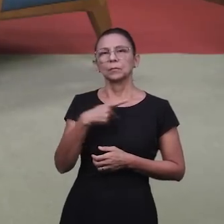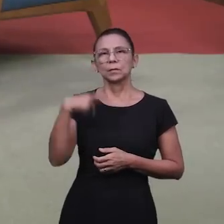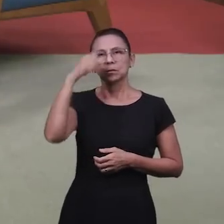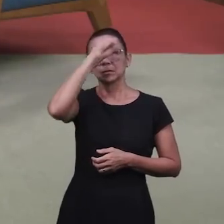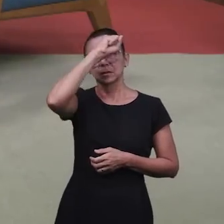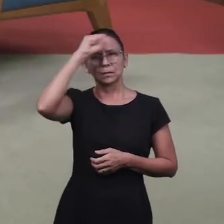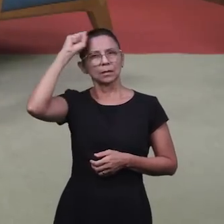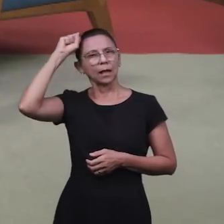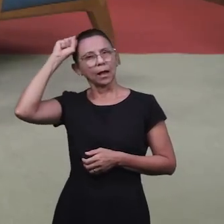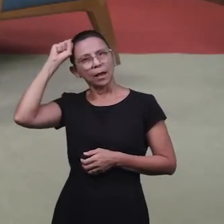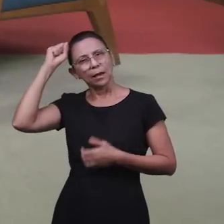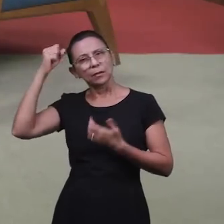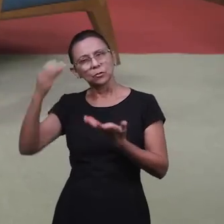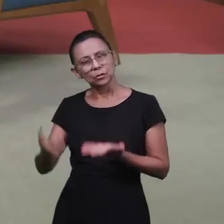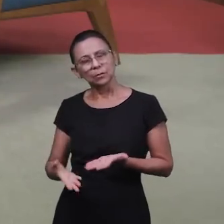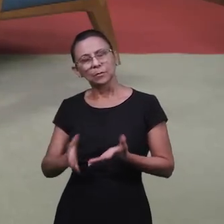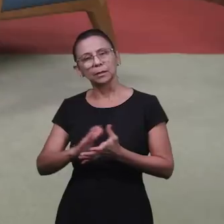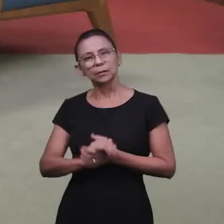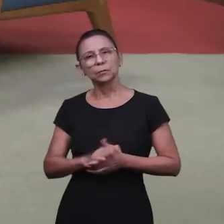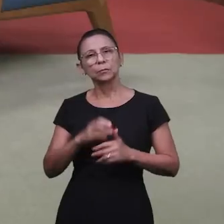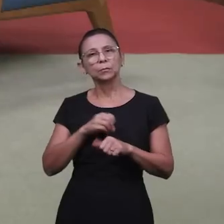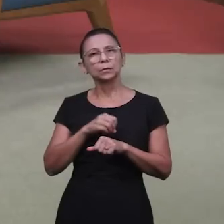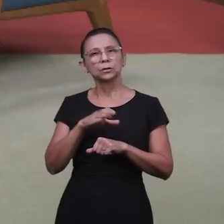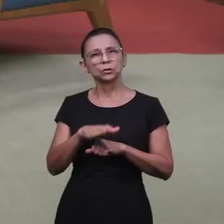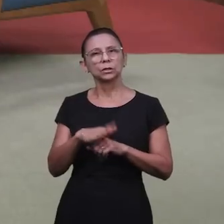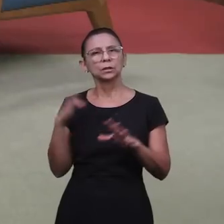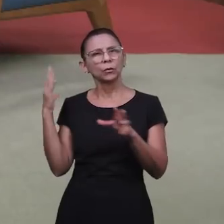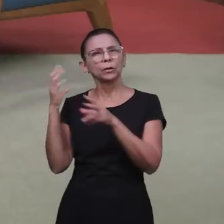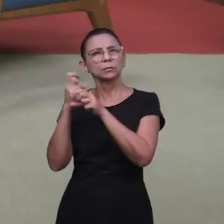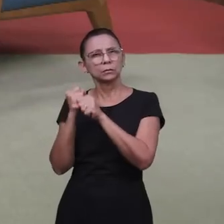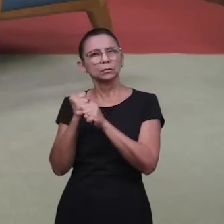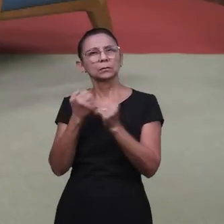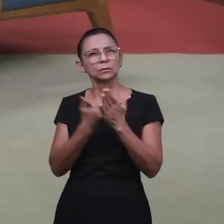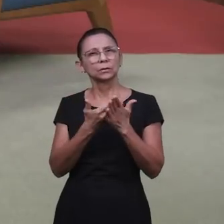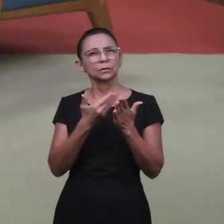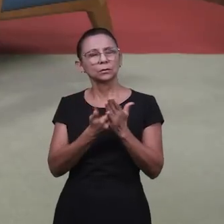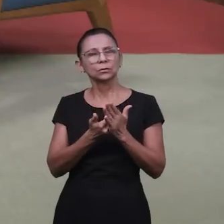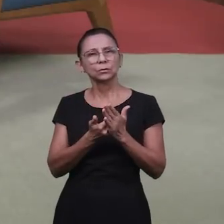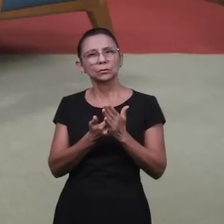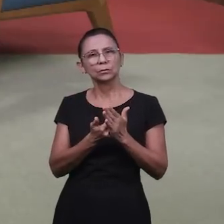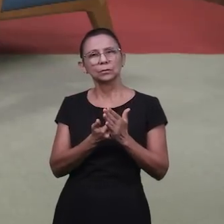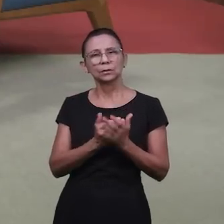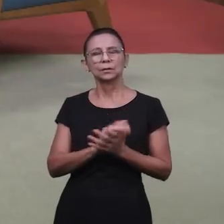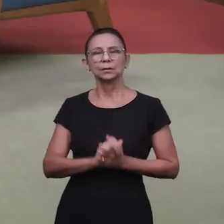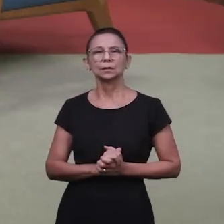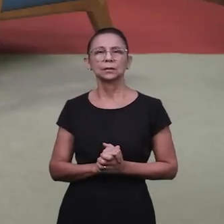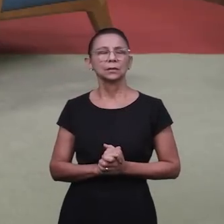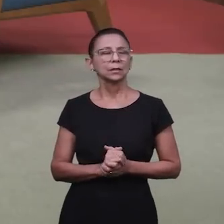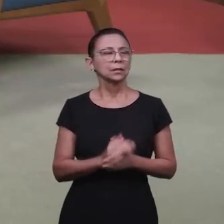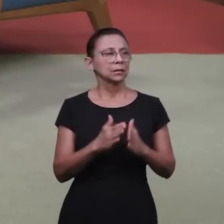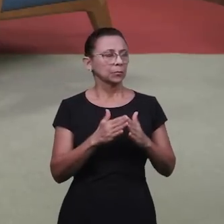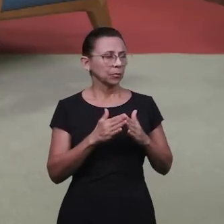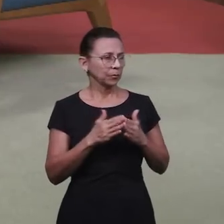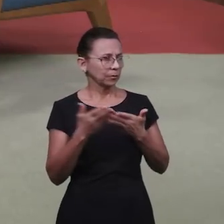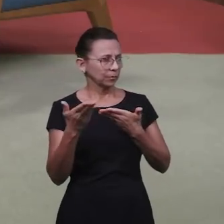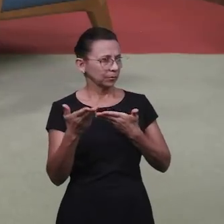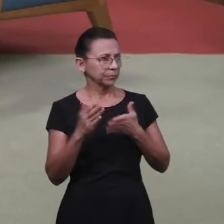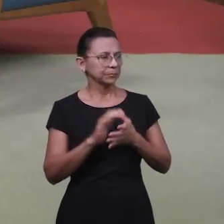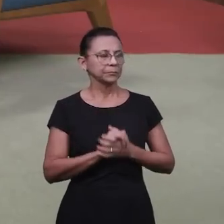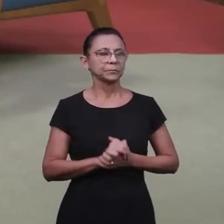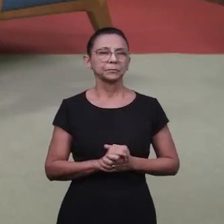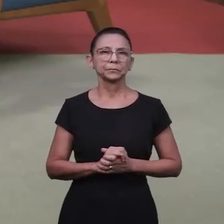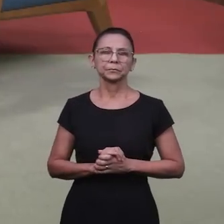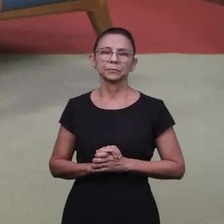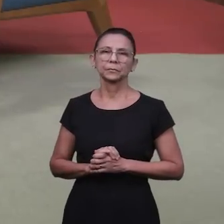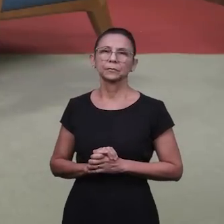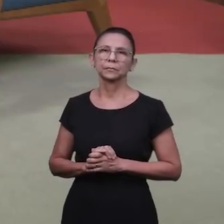traz a palavra, para aplicar isso que nós vimos aqui à vida de cada um deles. Mais uma vez eu peço para você transmitir